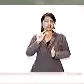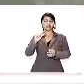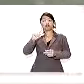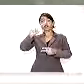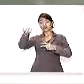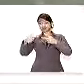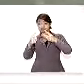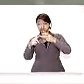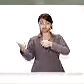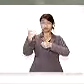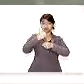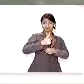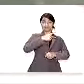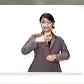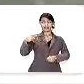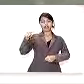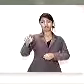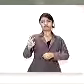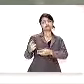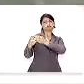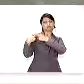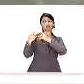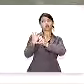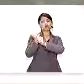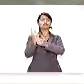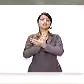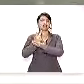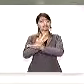fez o aí é